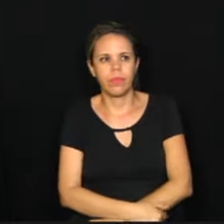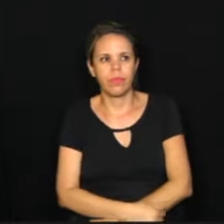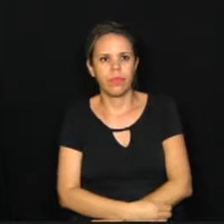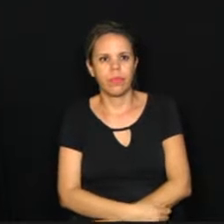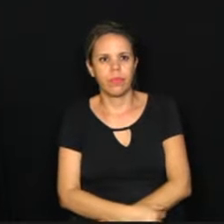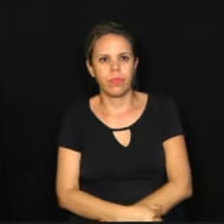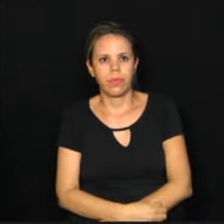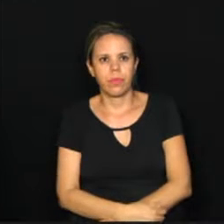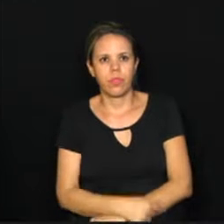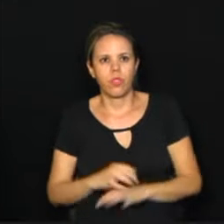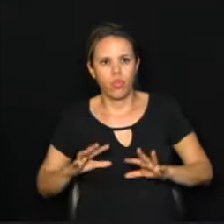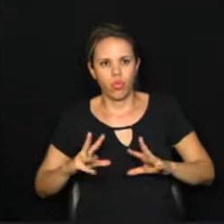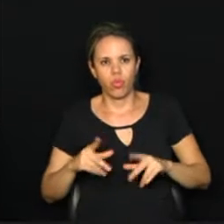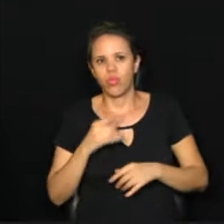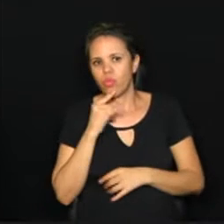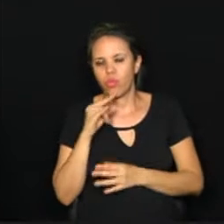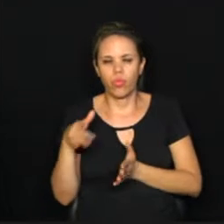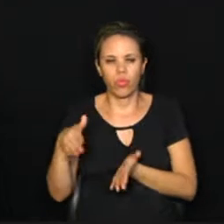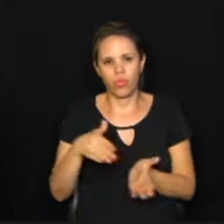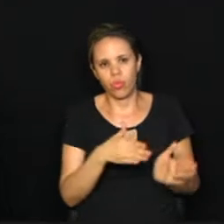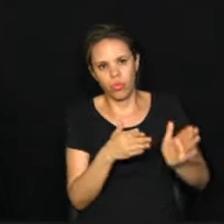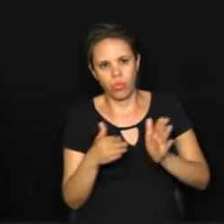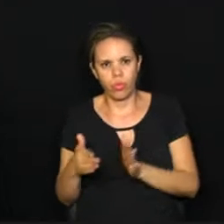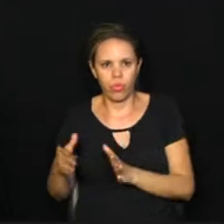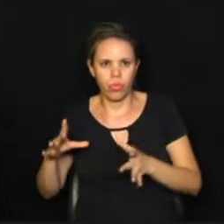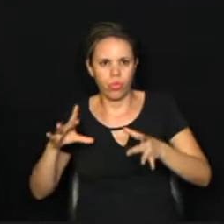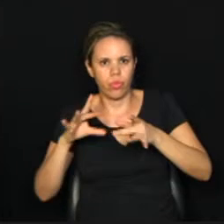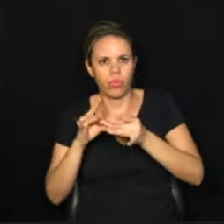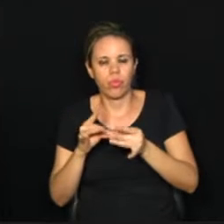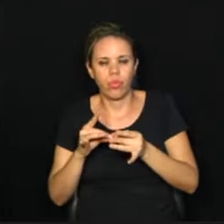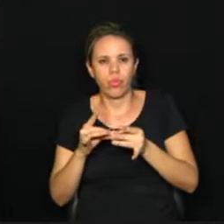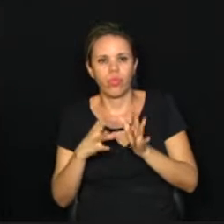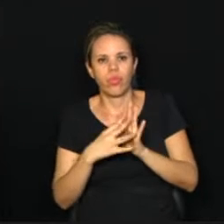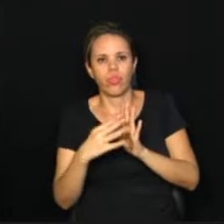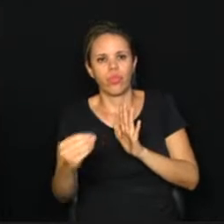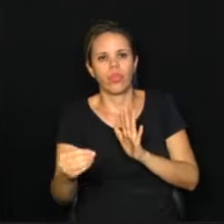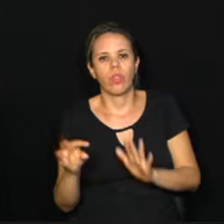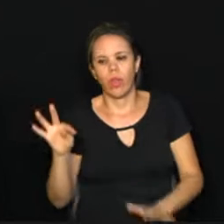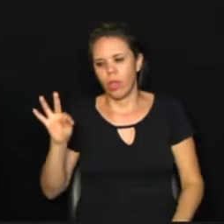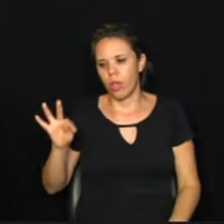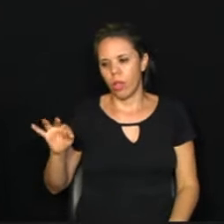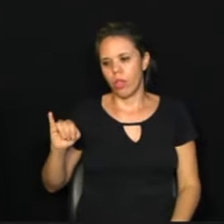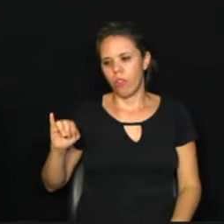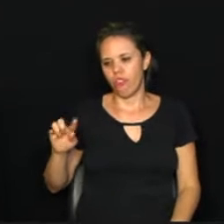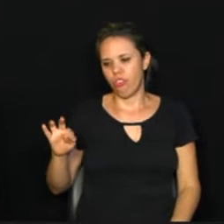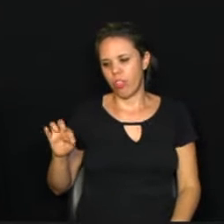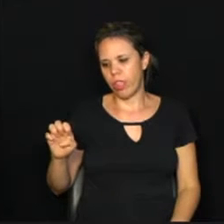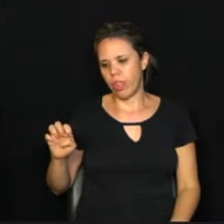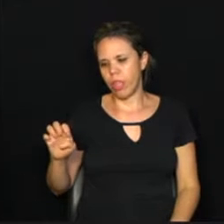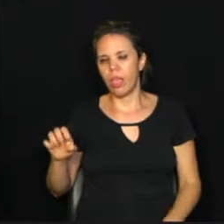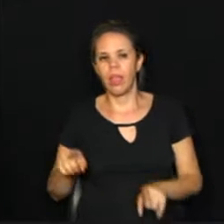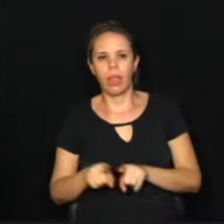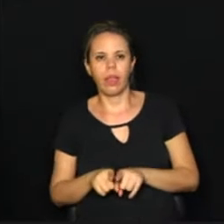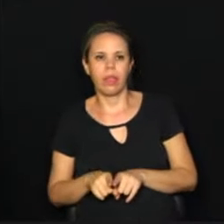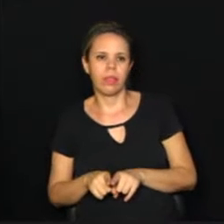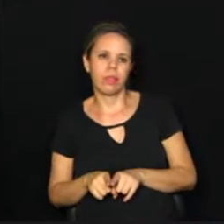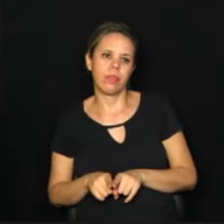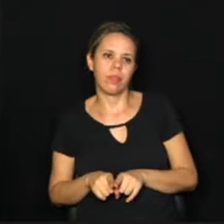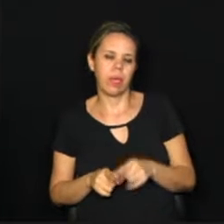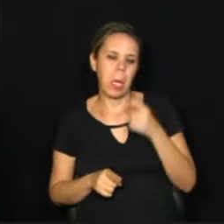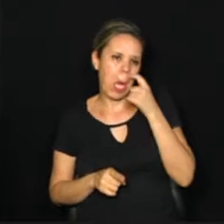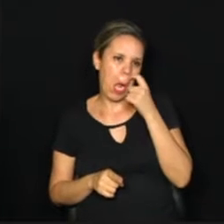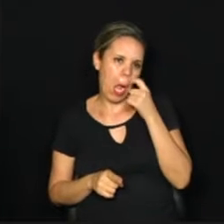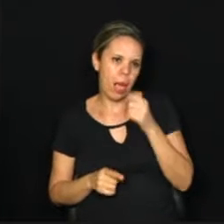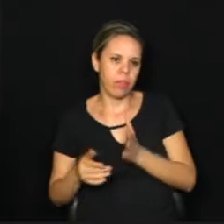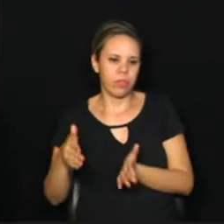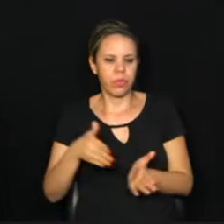os nossos rios, eles são afluentes do rio Tietê, pela margem direita, né? E as vazões, né, os